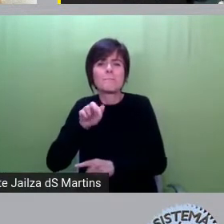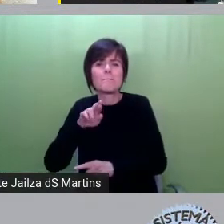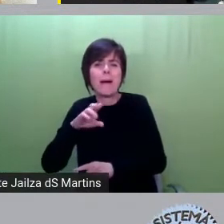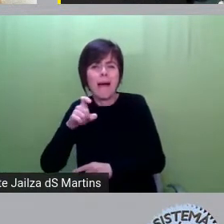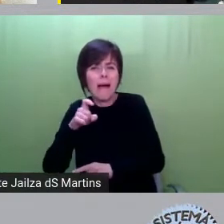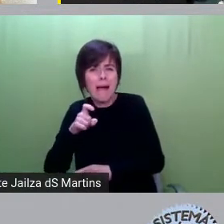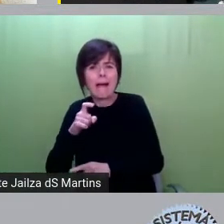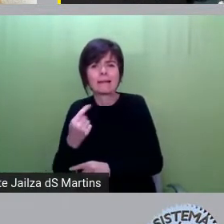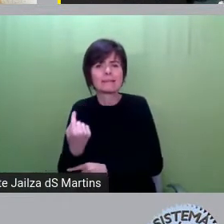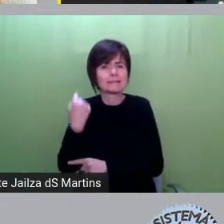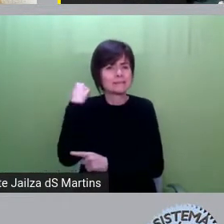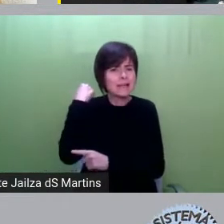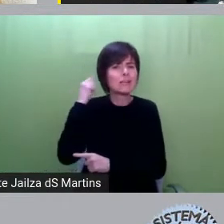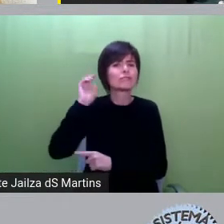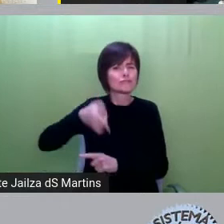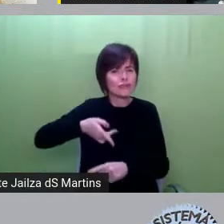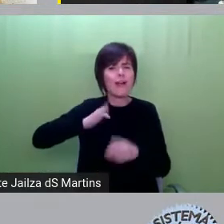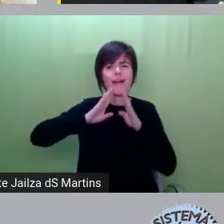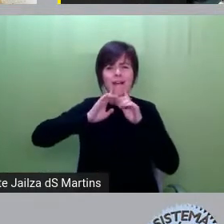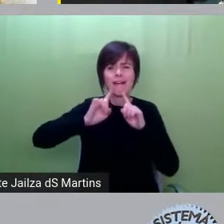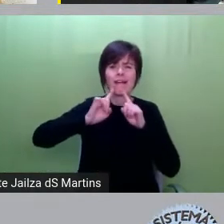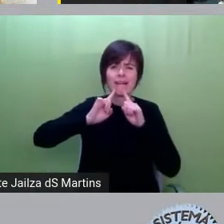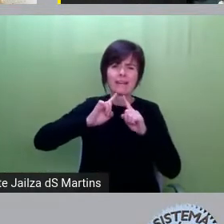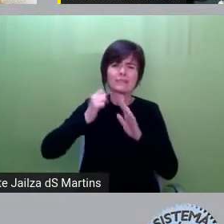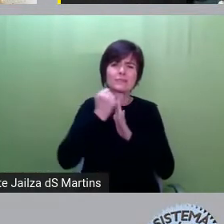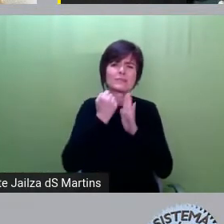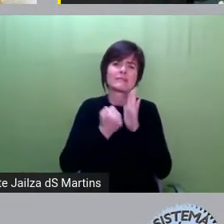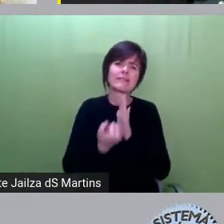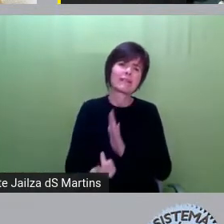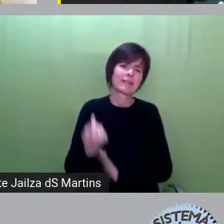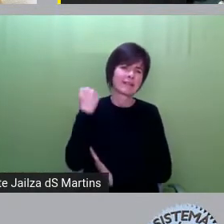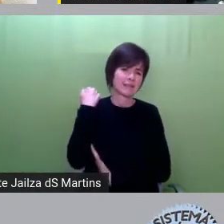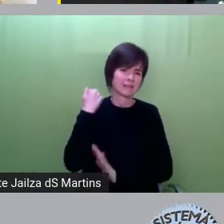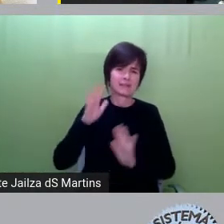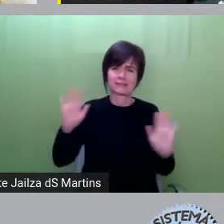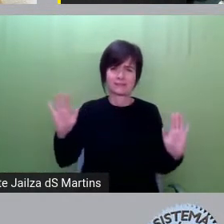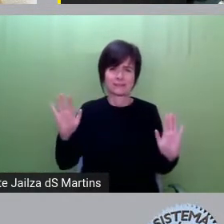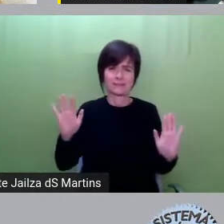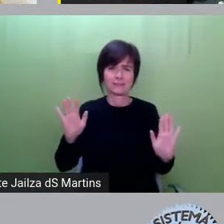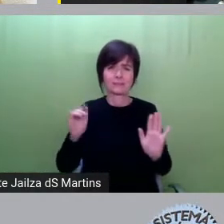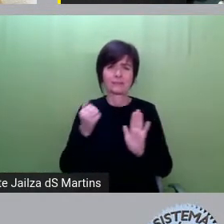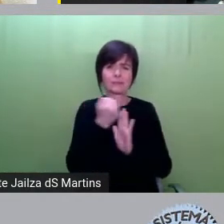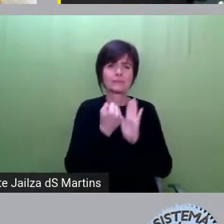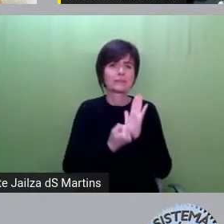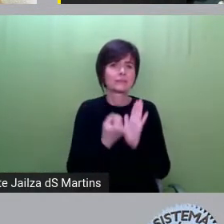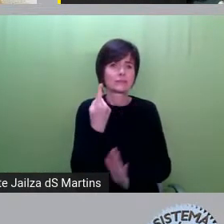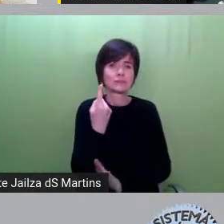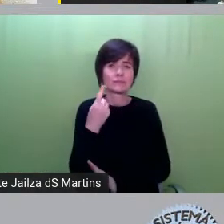teoria quantitativa da moeda desde o século passado. O Marx desde o século